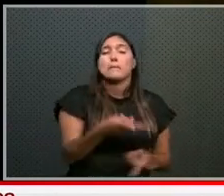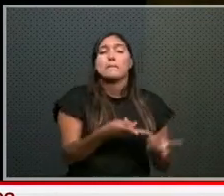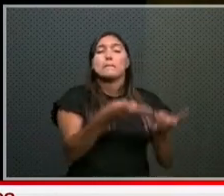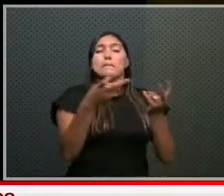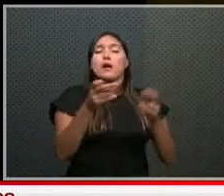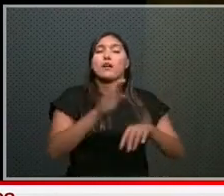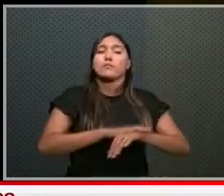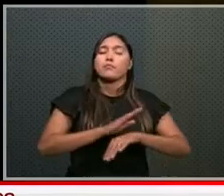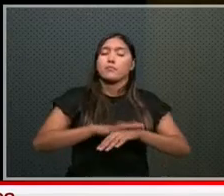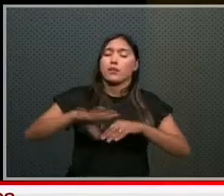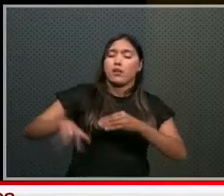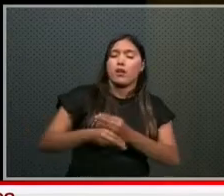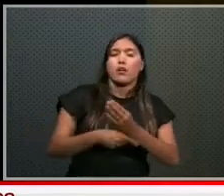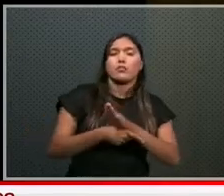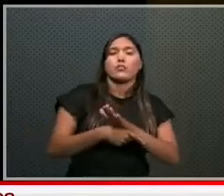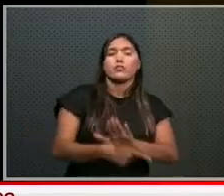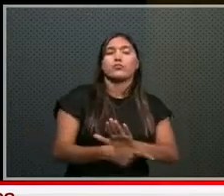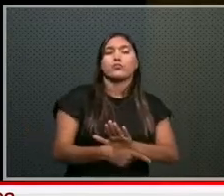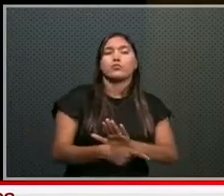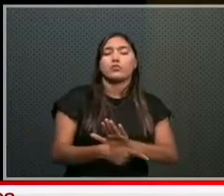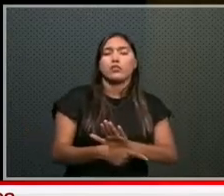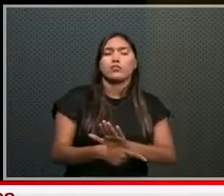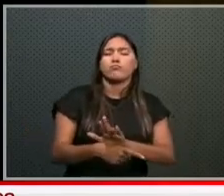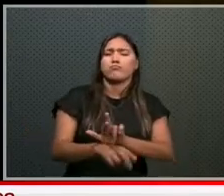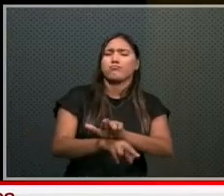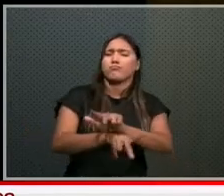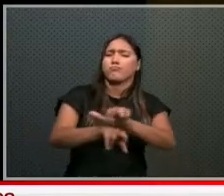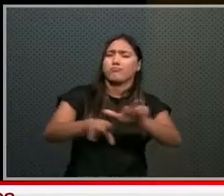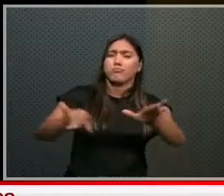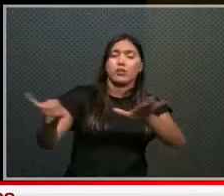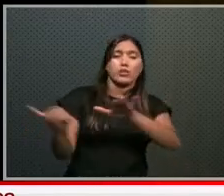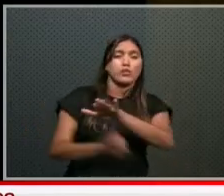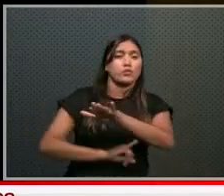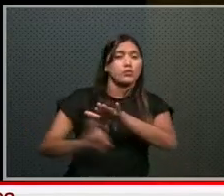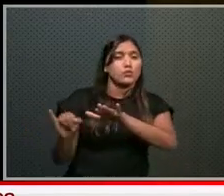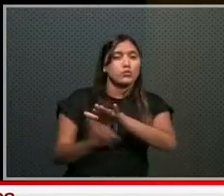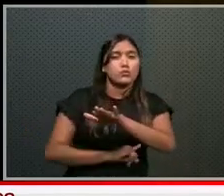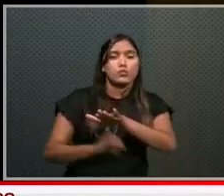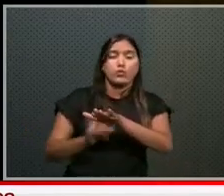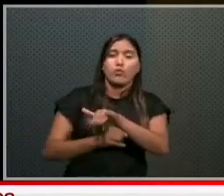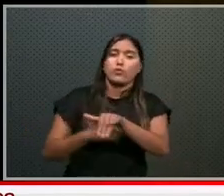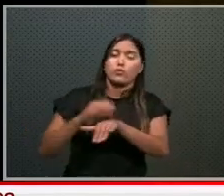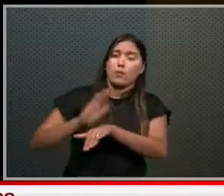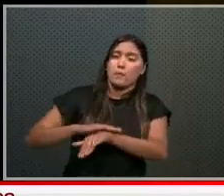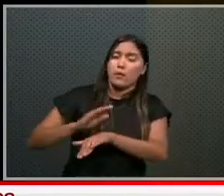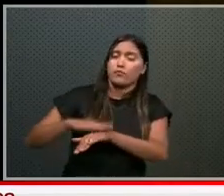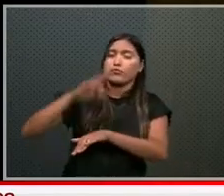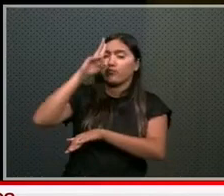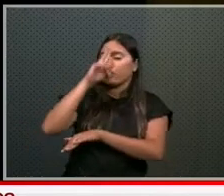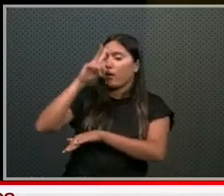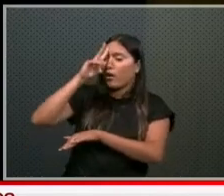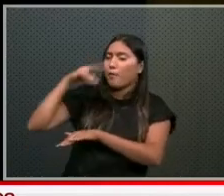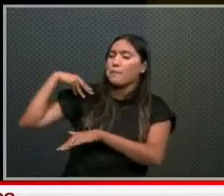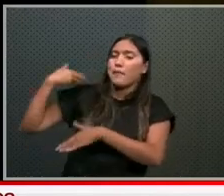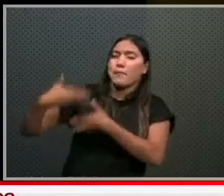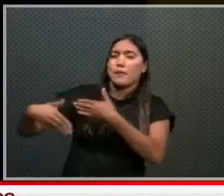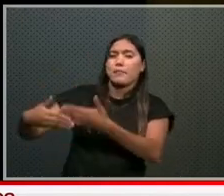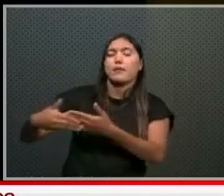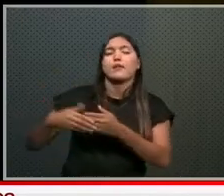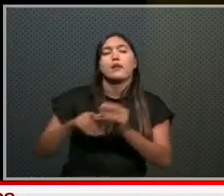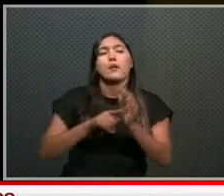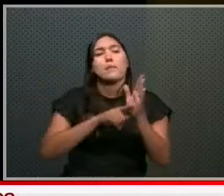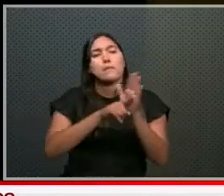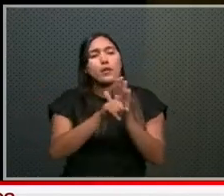colaboração marcante de diferentes instituições ao longo dessa Bela História instituições de